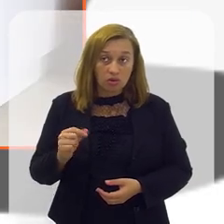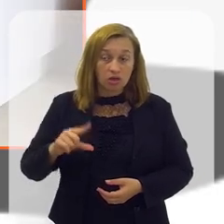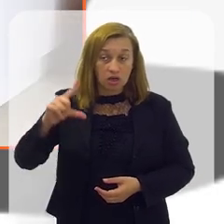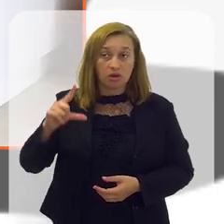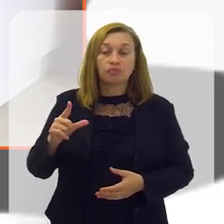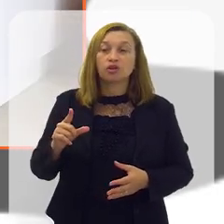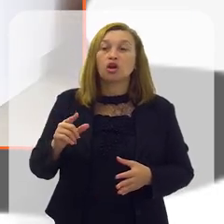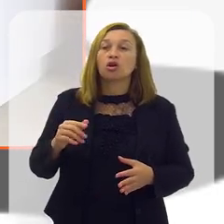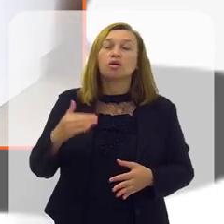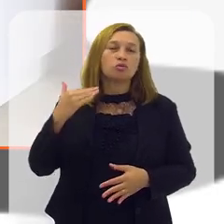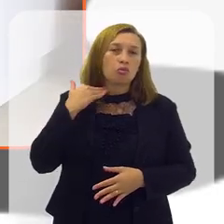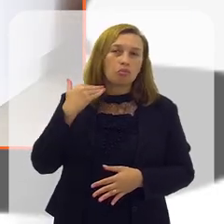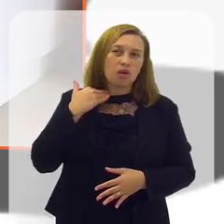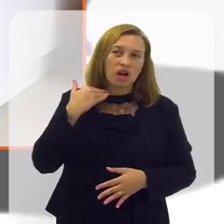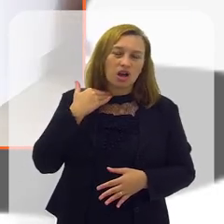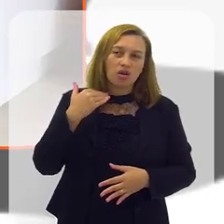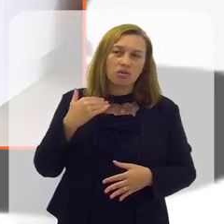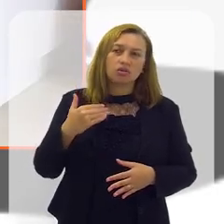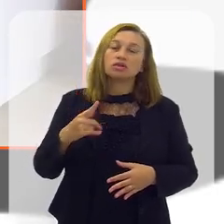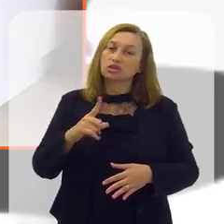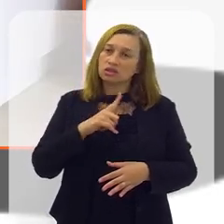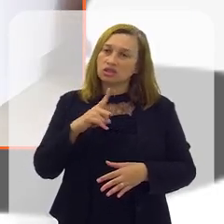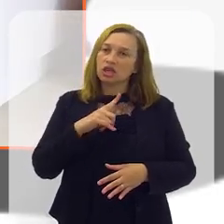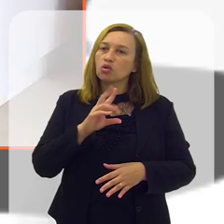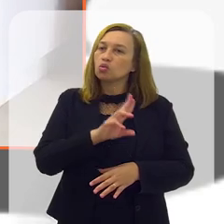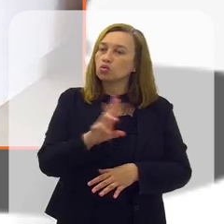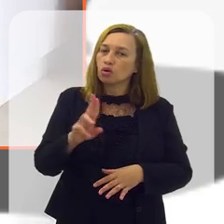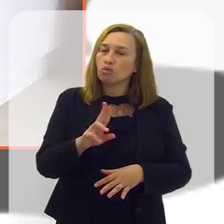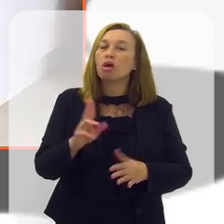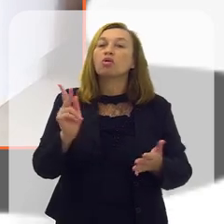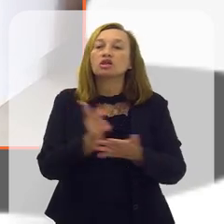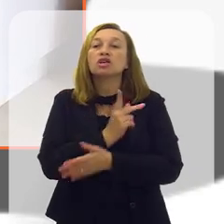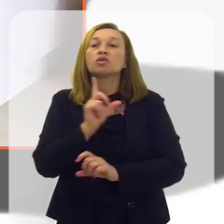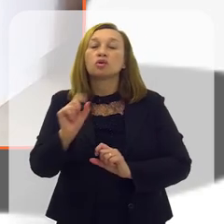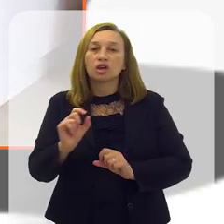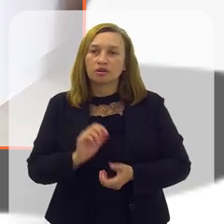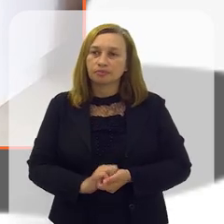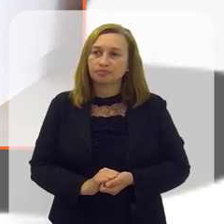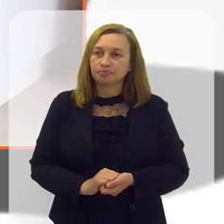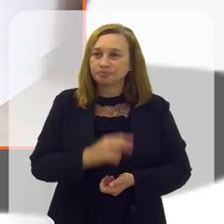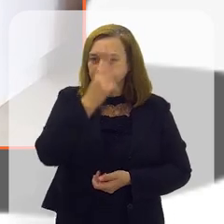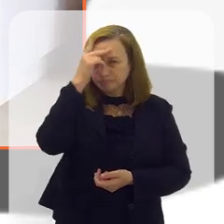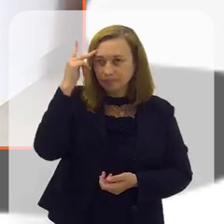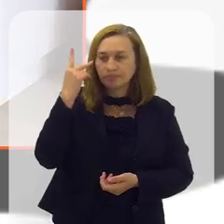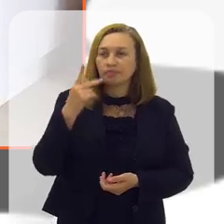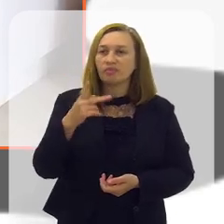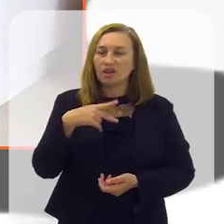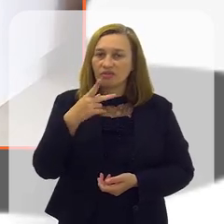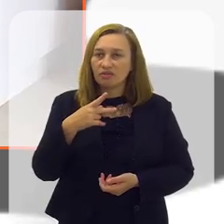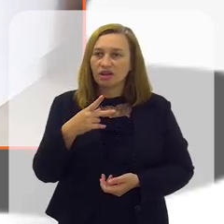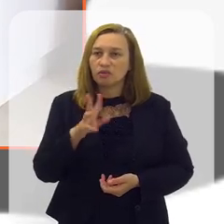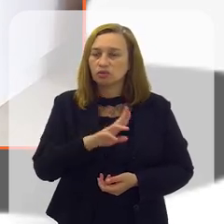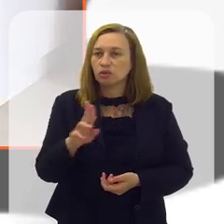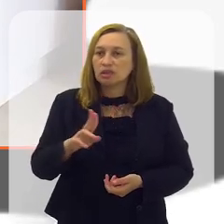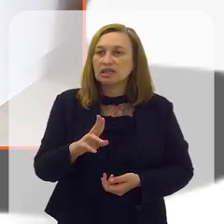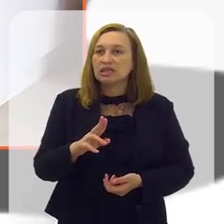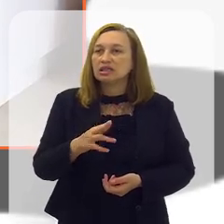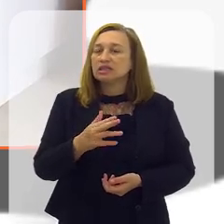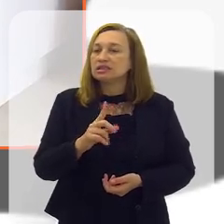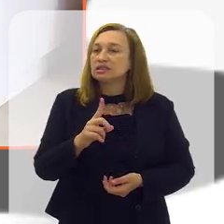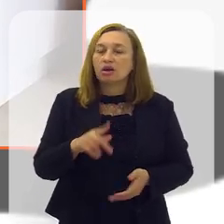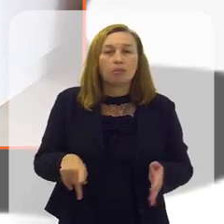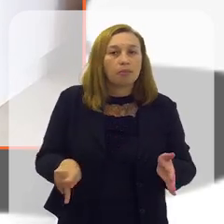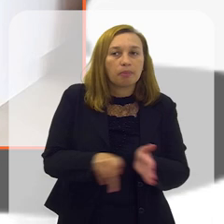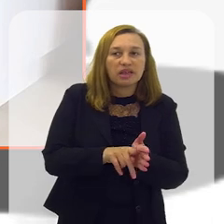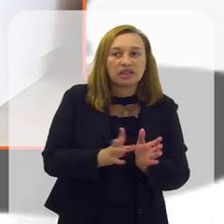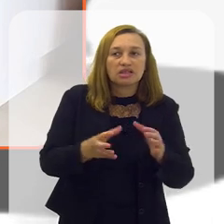Toda doação no banco, todo depósito, ele tem uma identificação. Então, o que que acontece? A pessoa ali ela vai ser identificada. Se ela